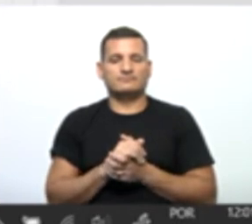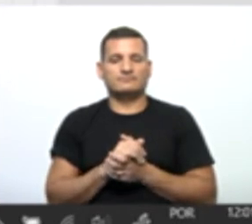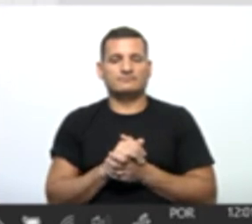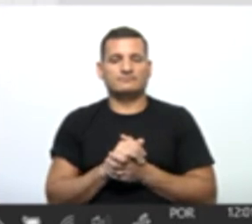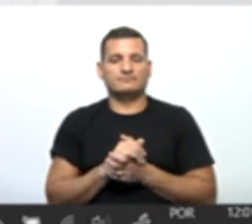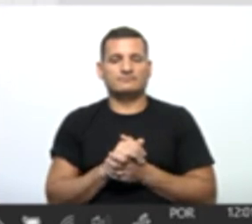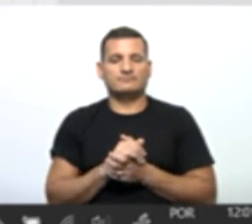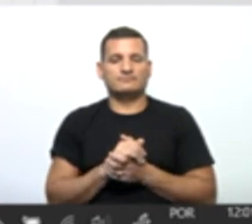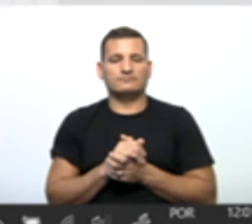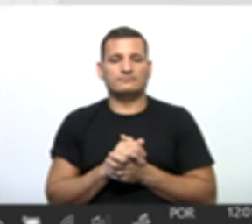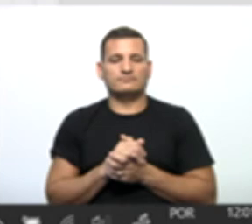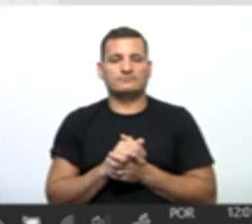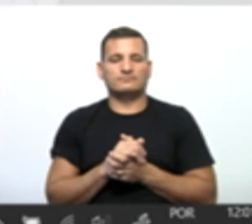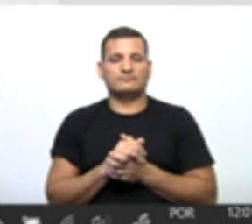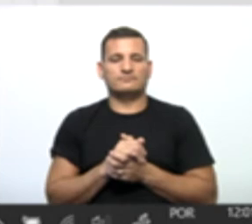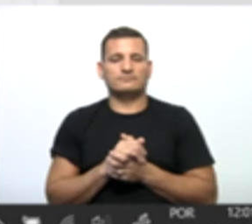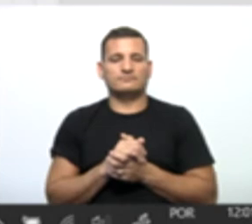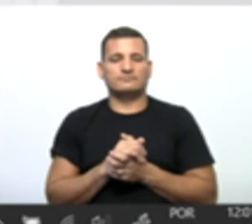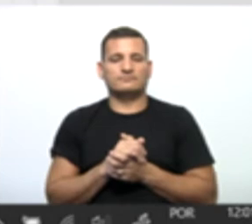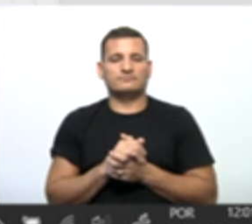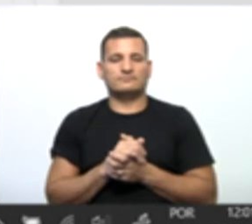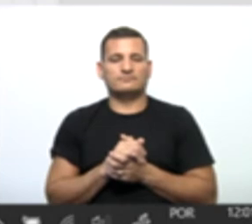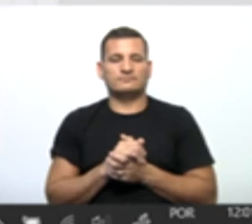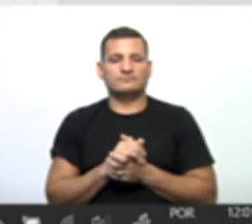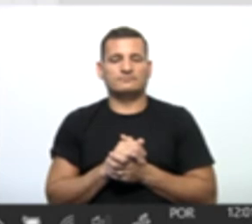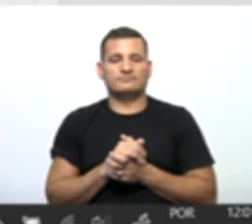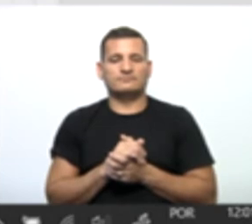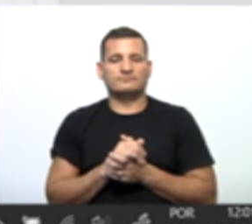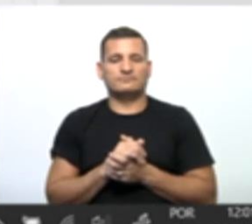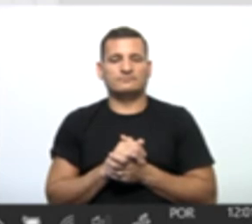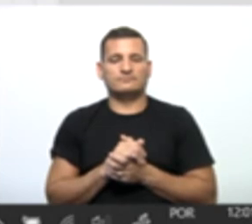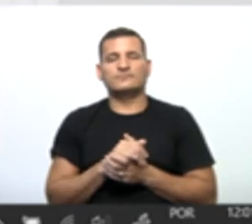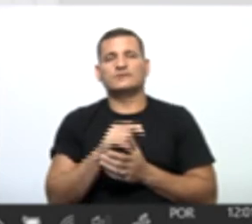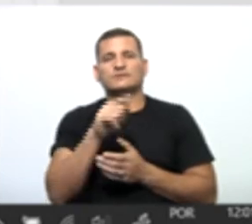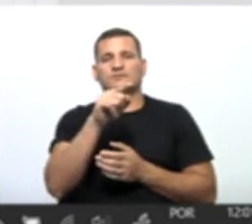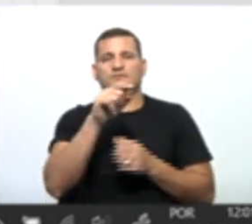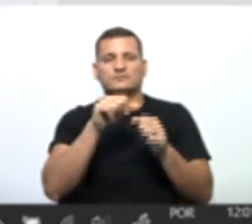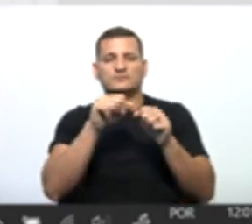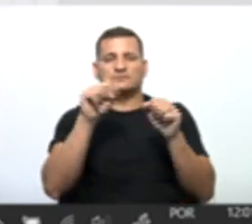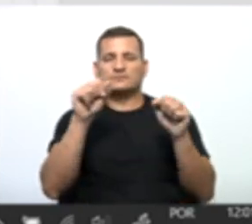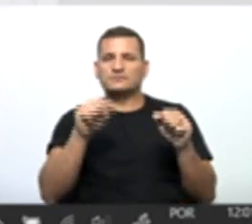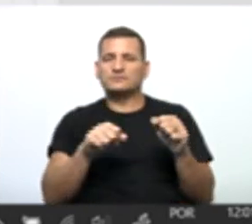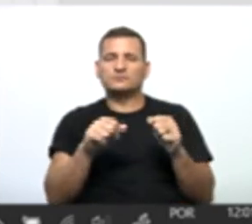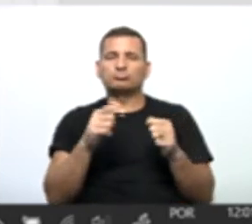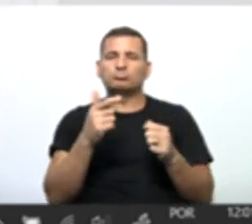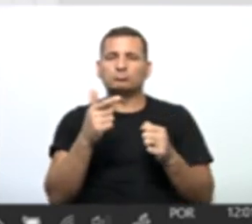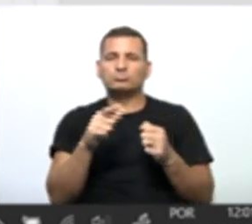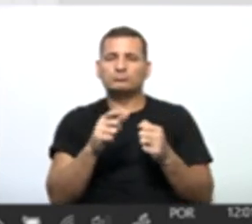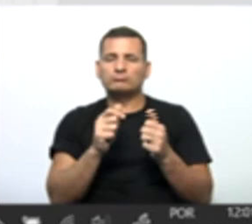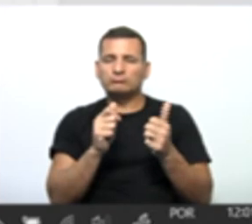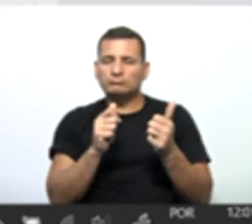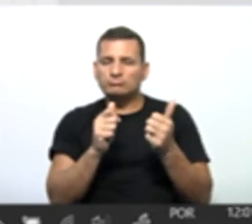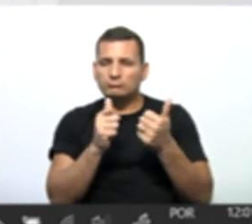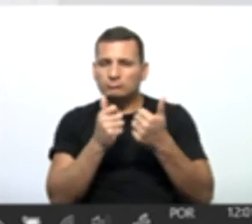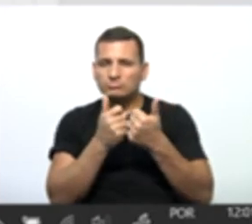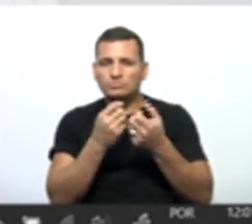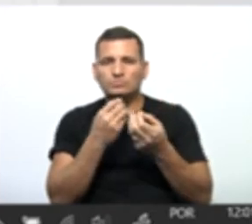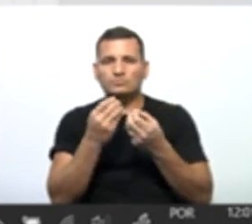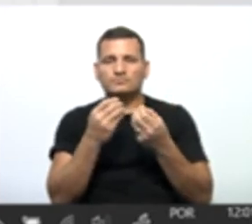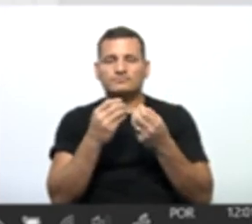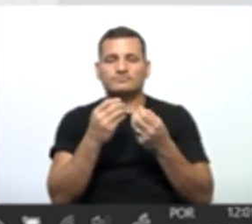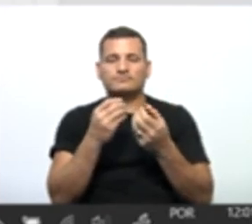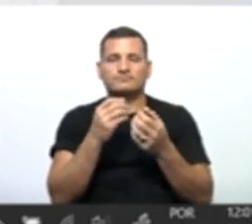ele não deixa assim mais próximo da realidade do site, mas traz a ideia do projeto,